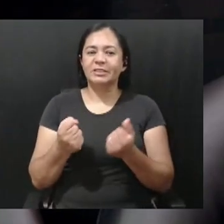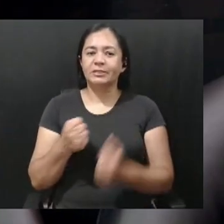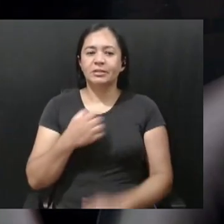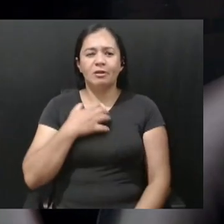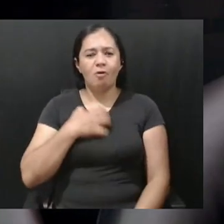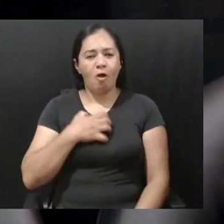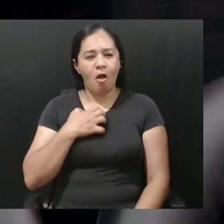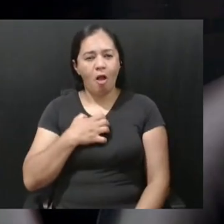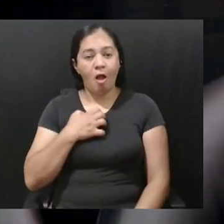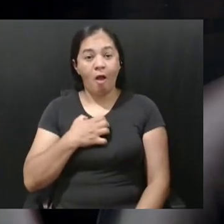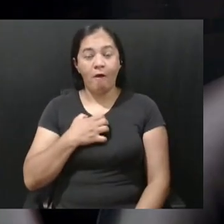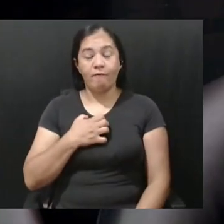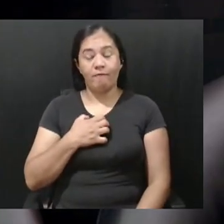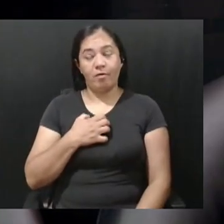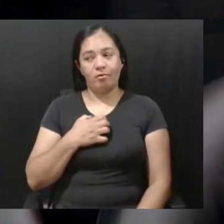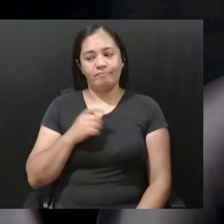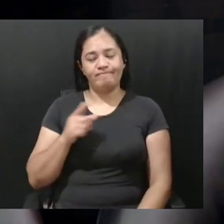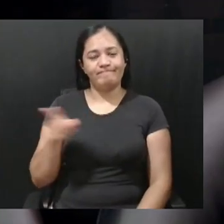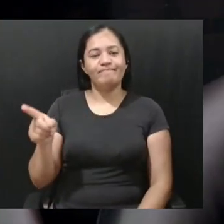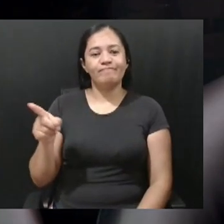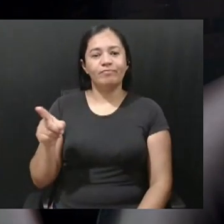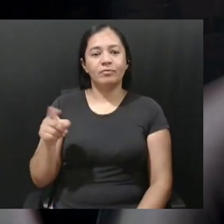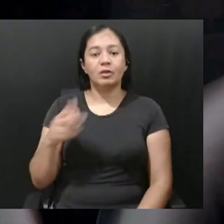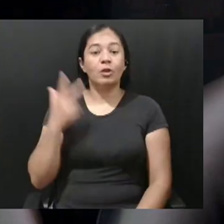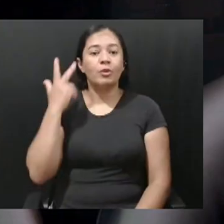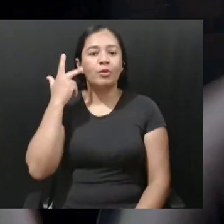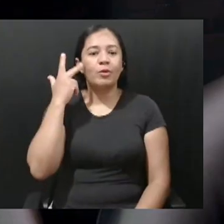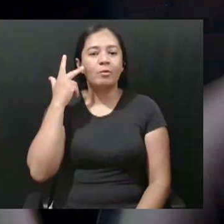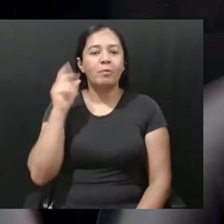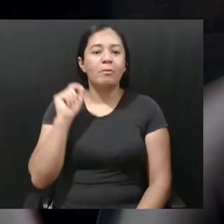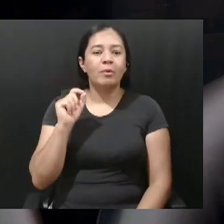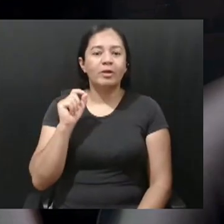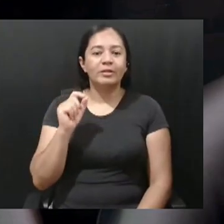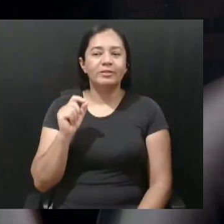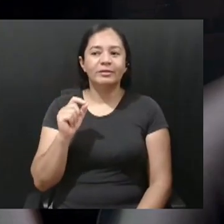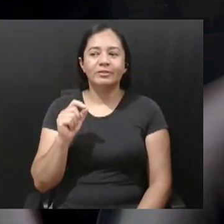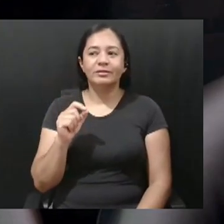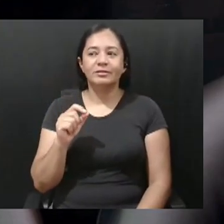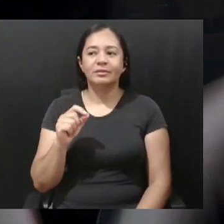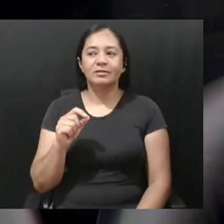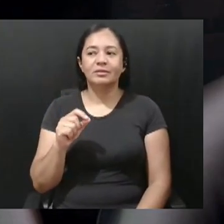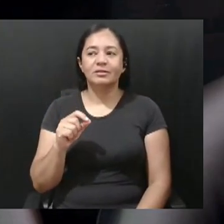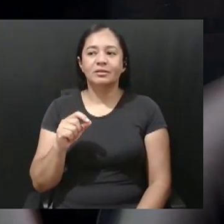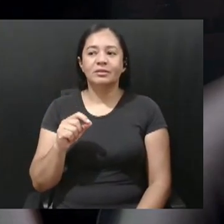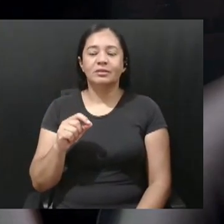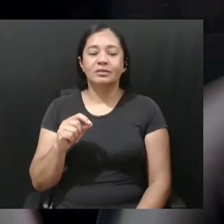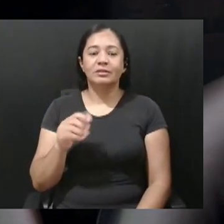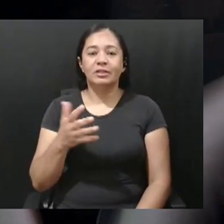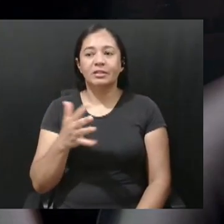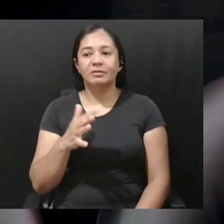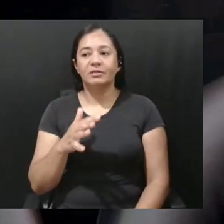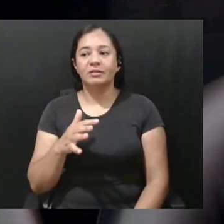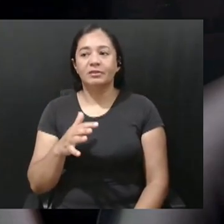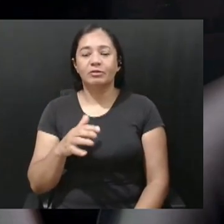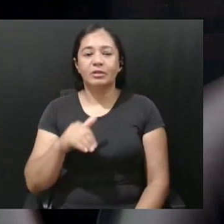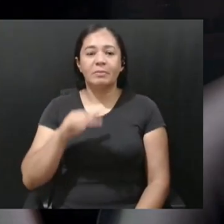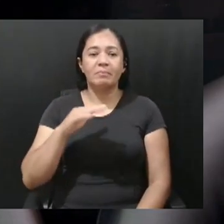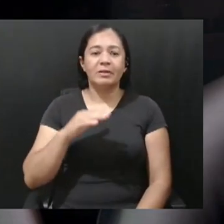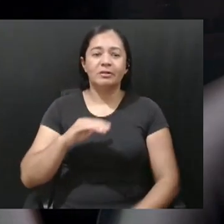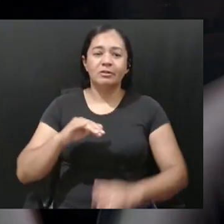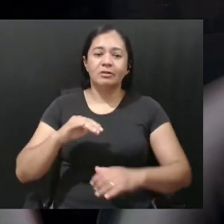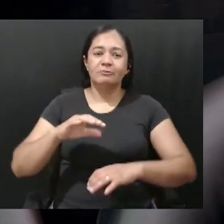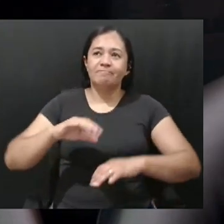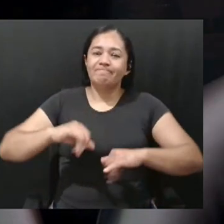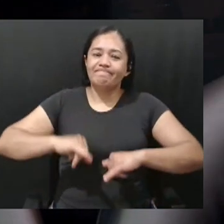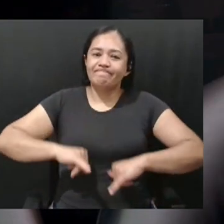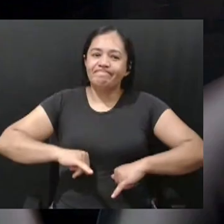assim, normalmente e aí pega um ponto interessante, né. Normalmente, o que machuca a gente é o que o